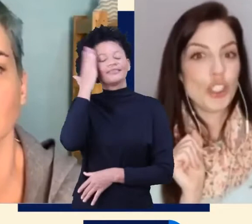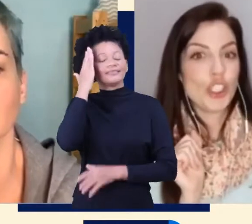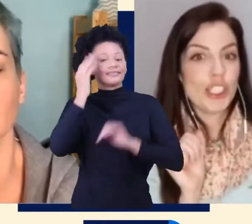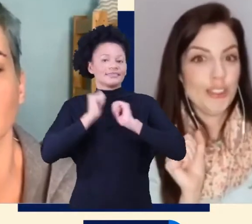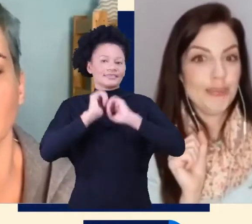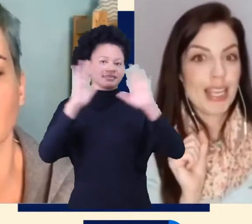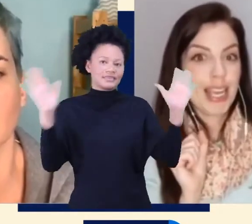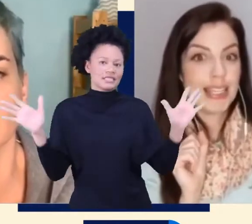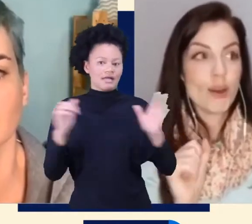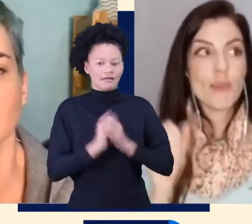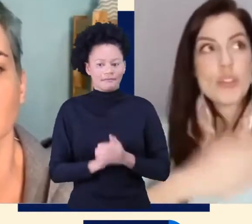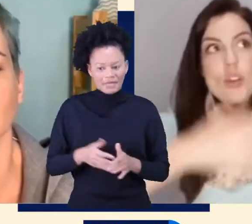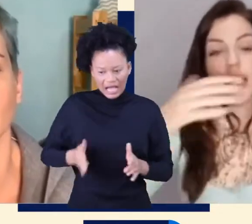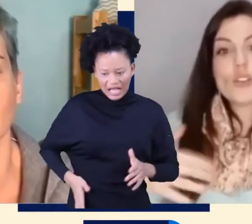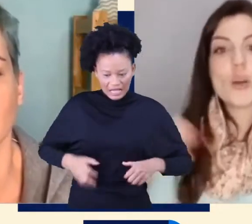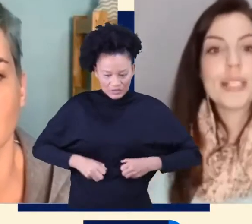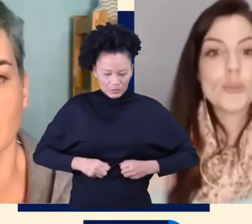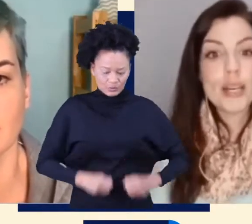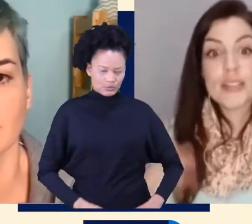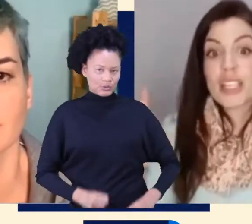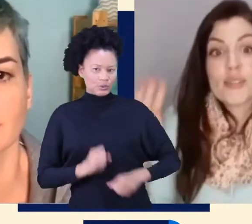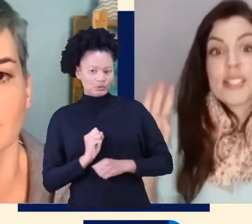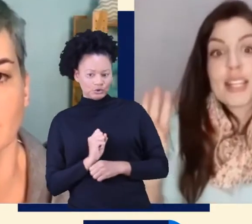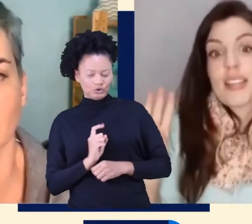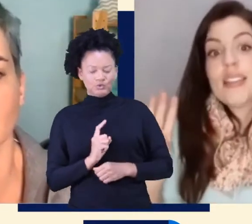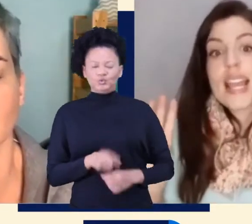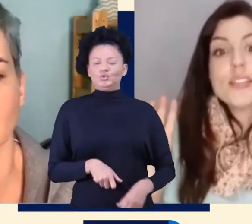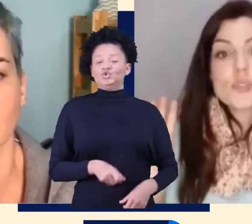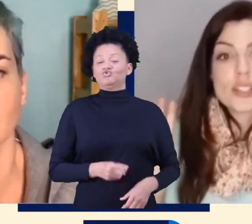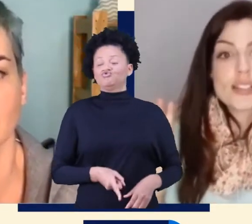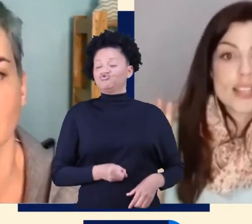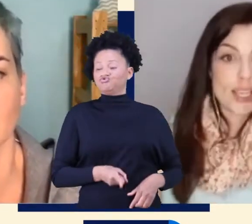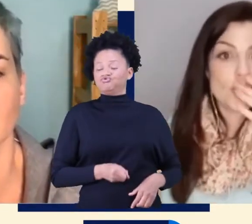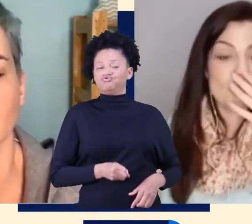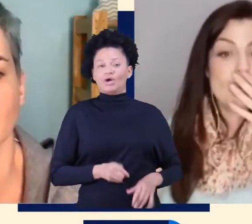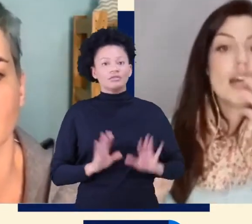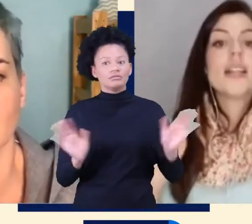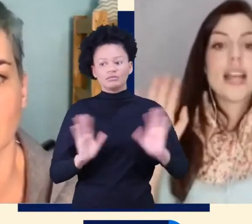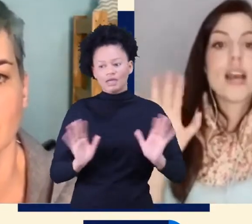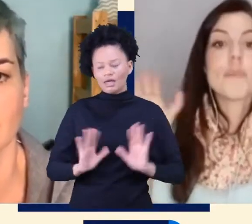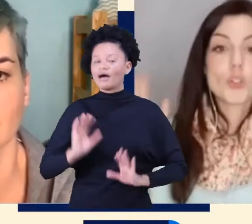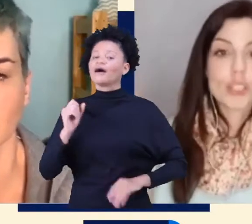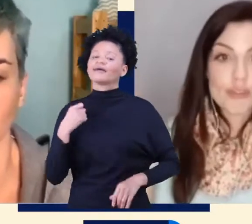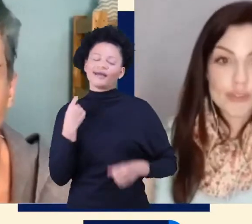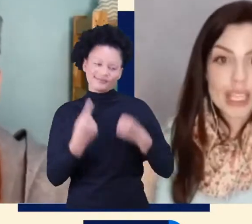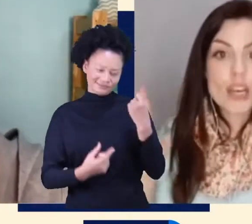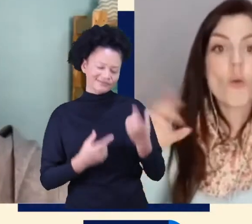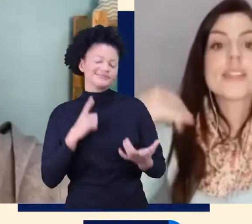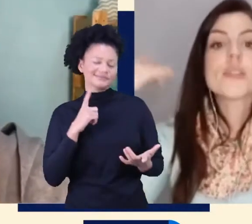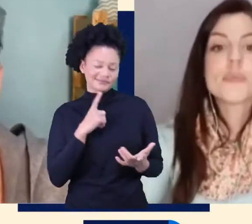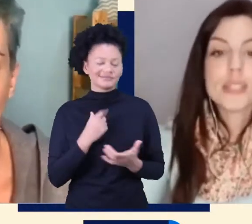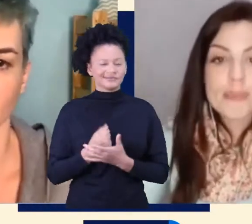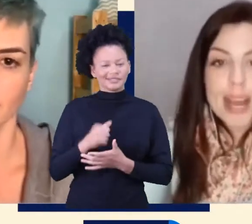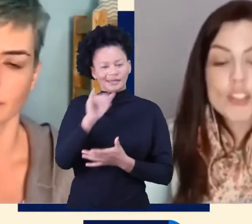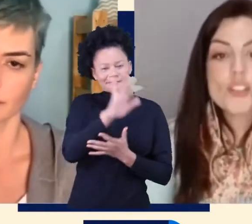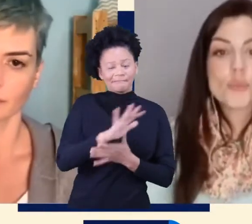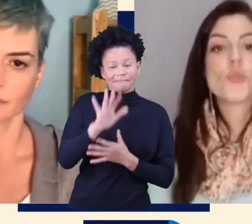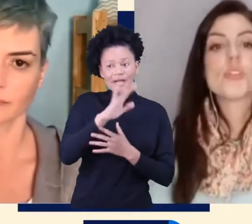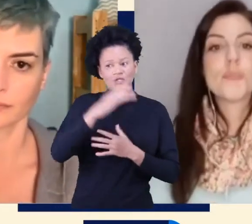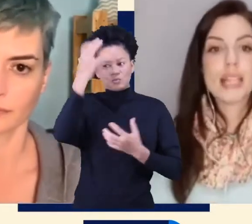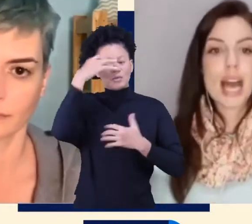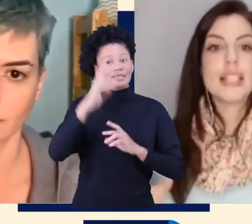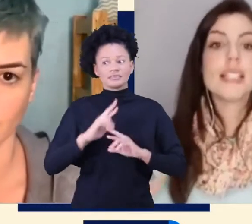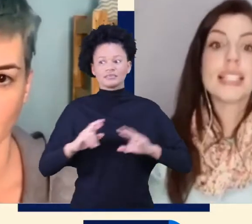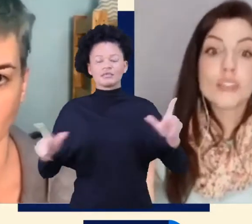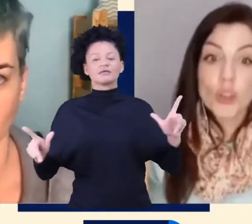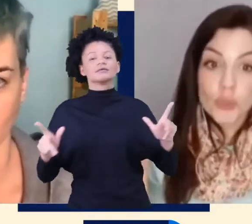fazendo xixi, né? Não é uma pessoa ali tomando banho, que às vezes até tem nos desenhos. A pornografia ou essas imagens de